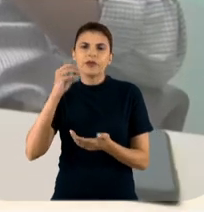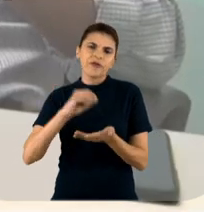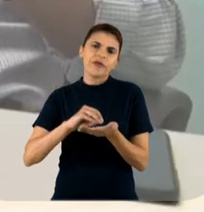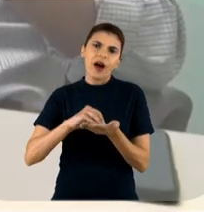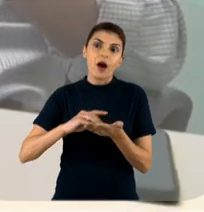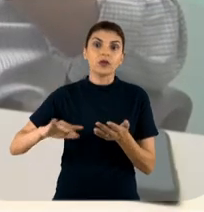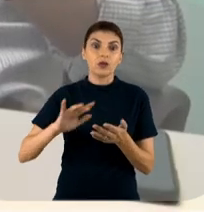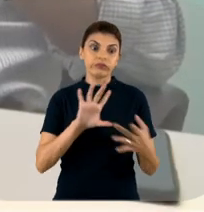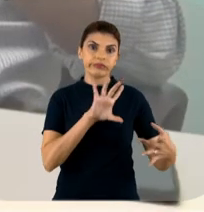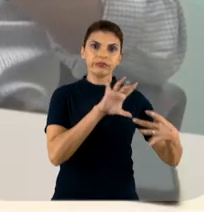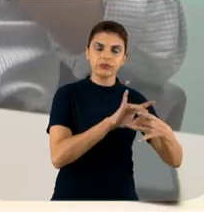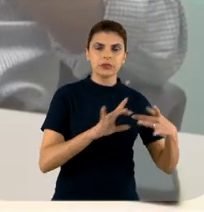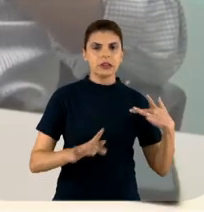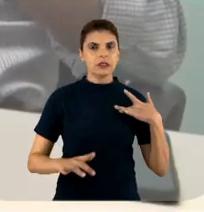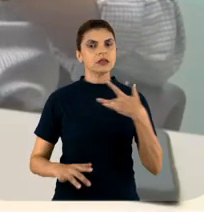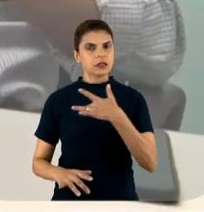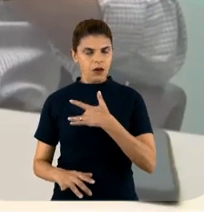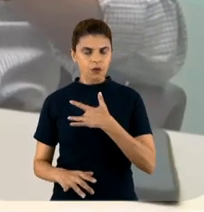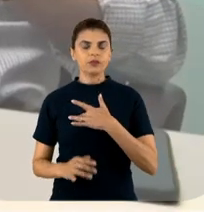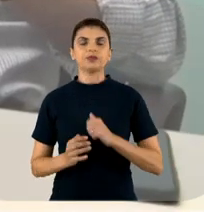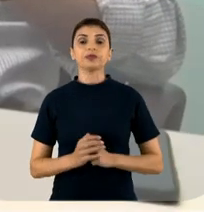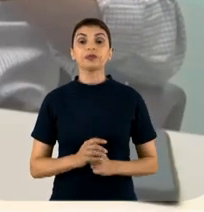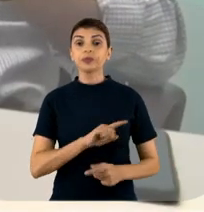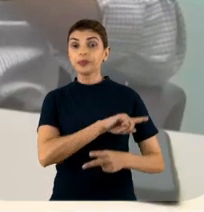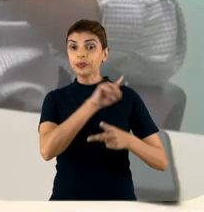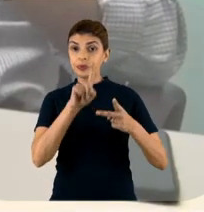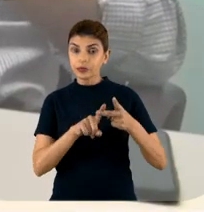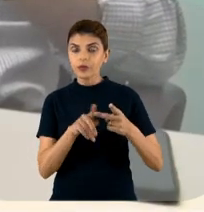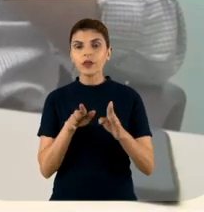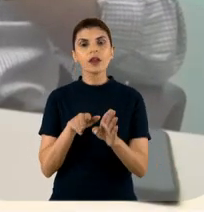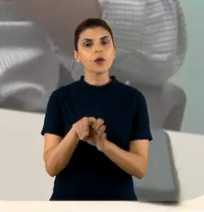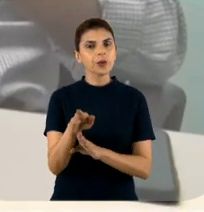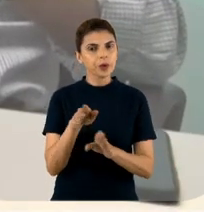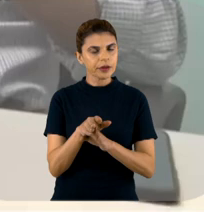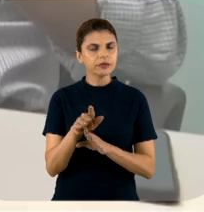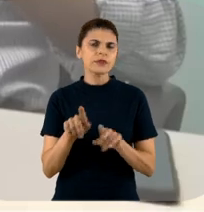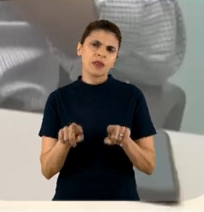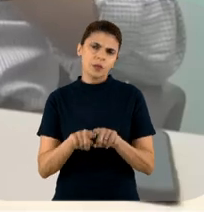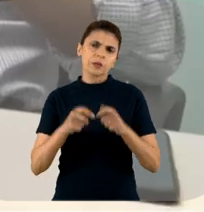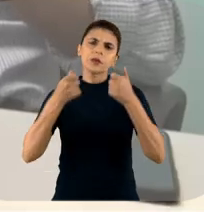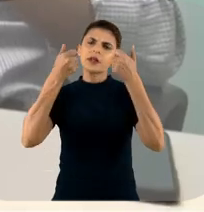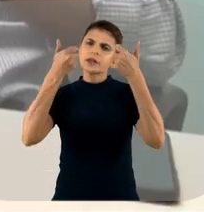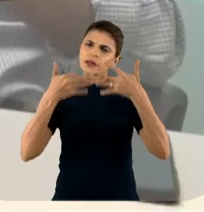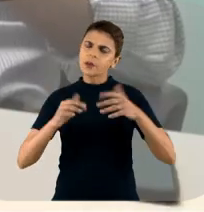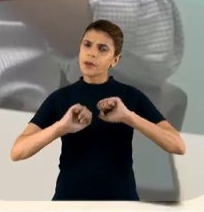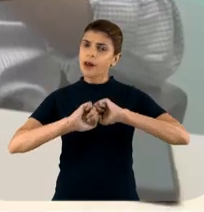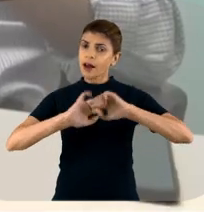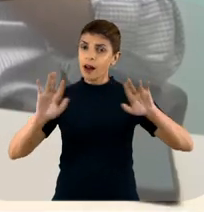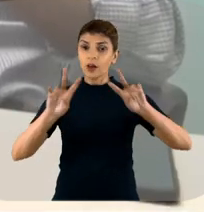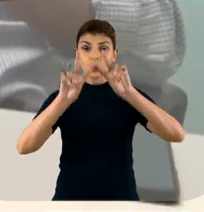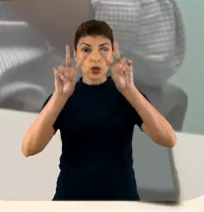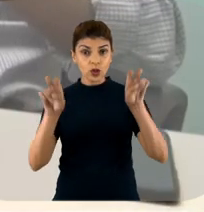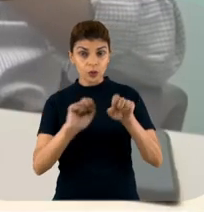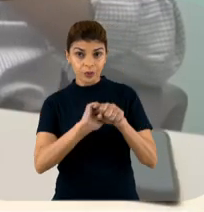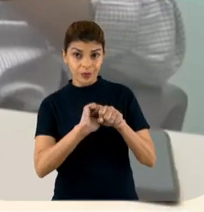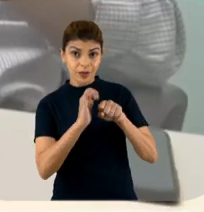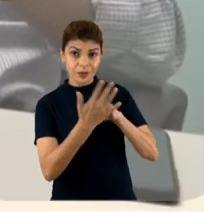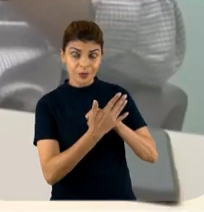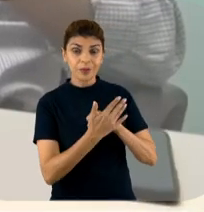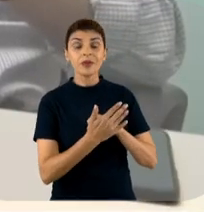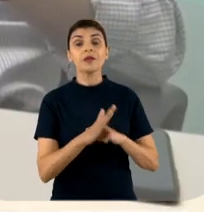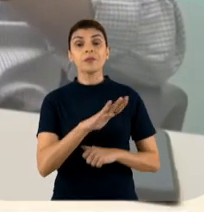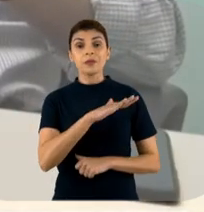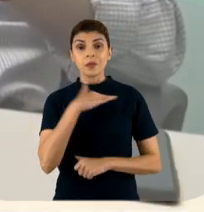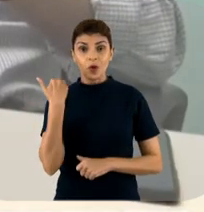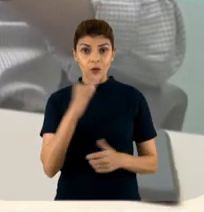eh de saúde então Eh Esse aspecto é muito importante e a outra coisa e e também fica claro isso em relação ao Corona é que